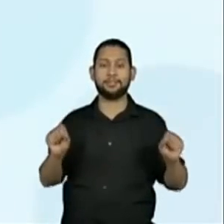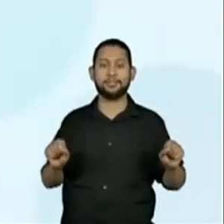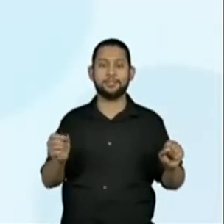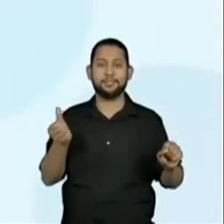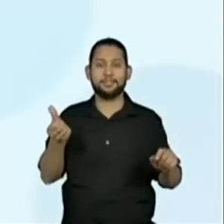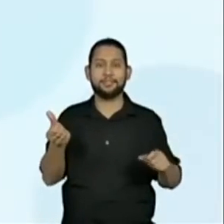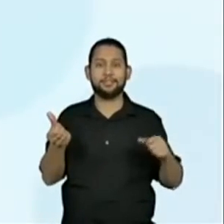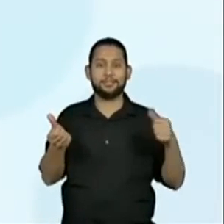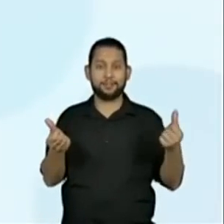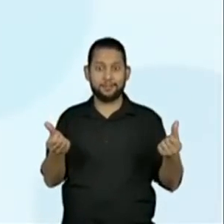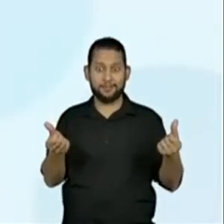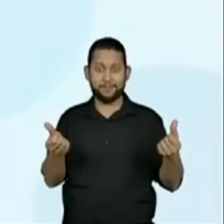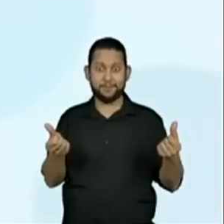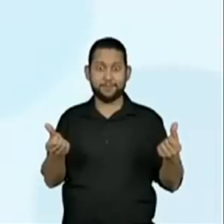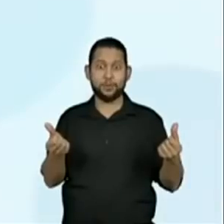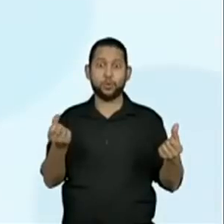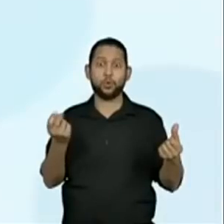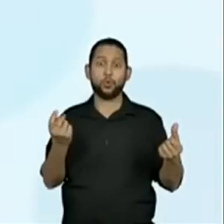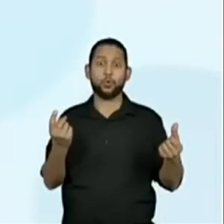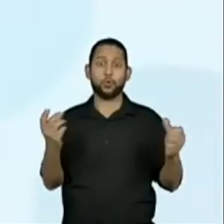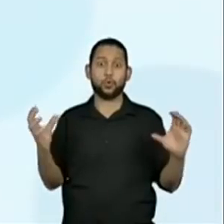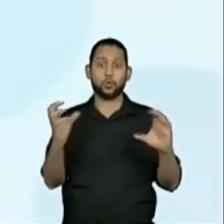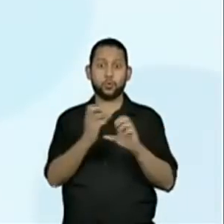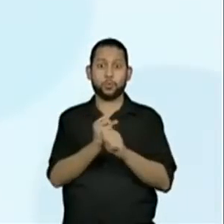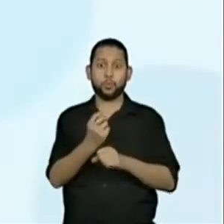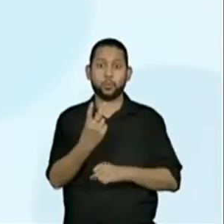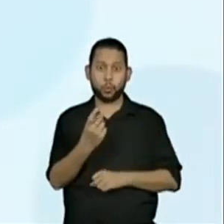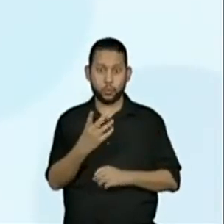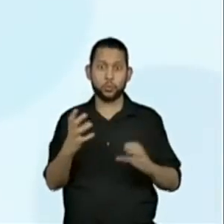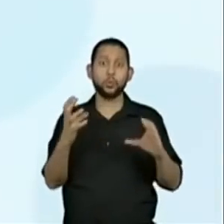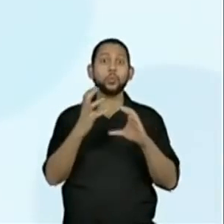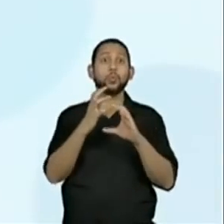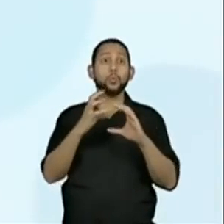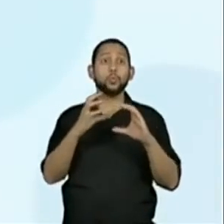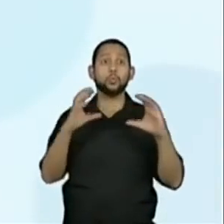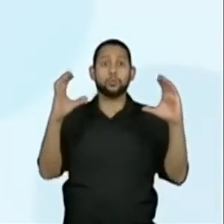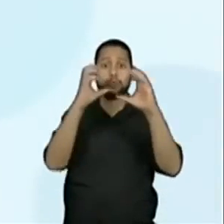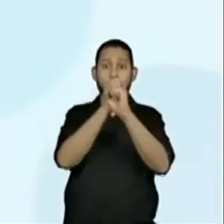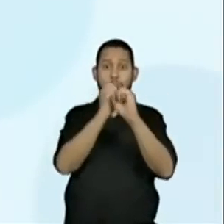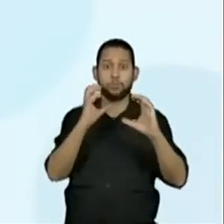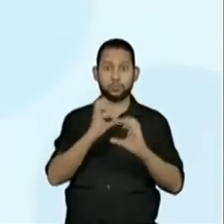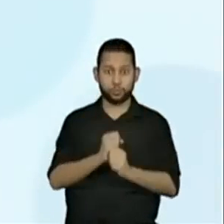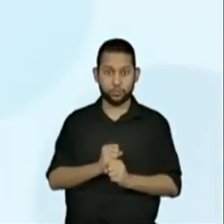12 então eu vou ter aqui 32 m